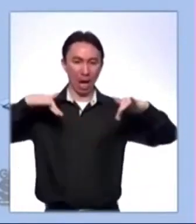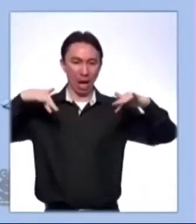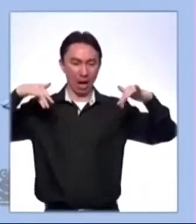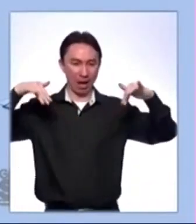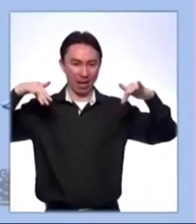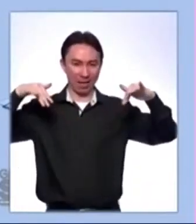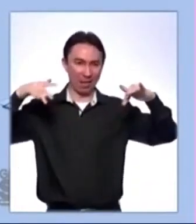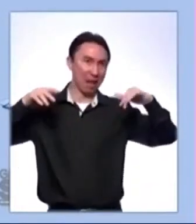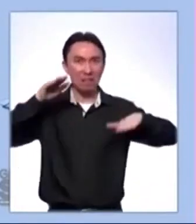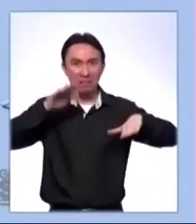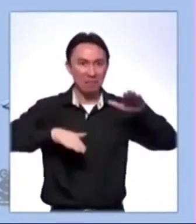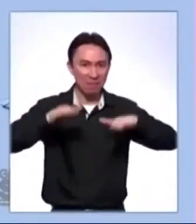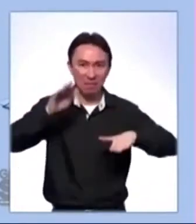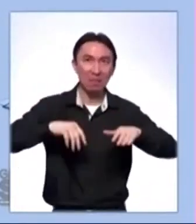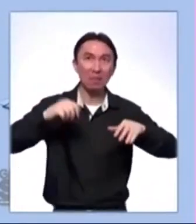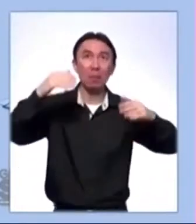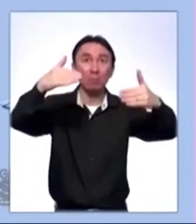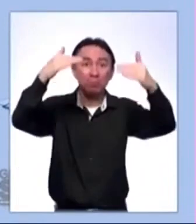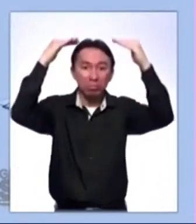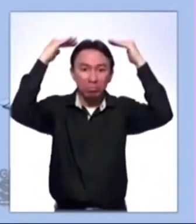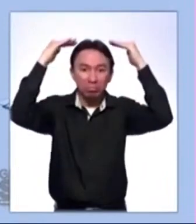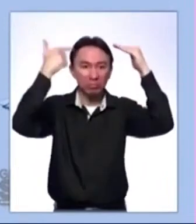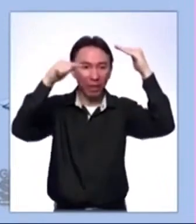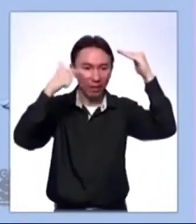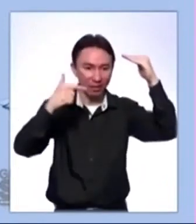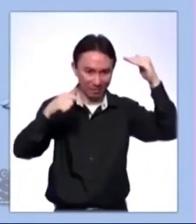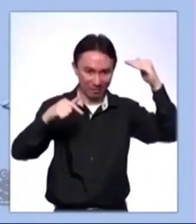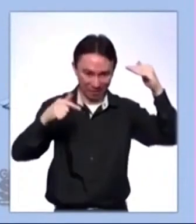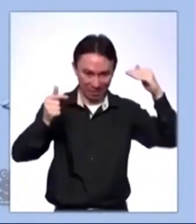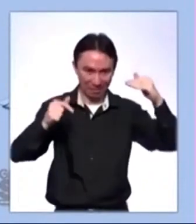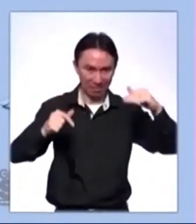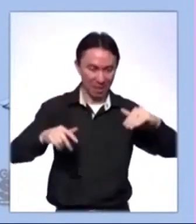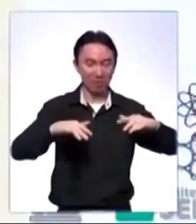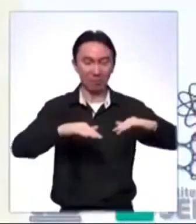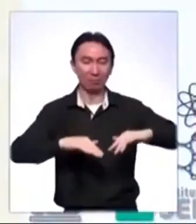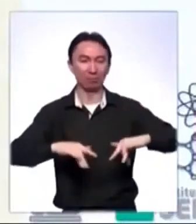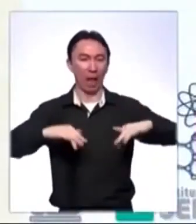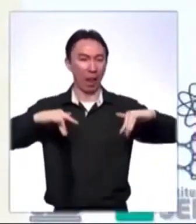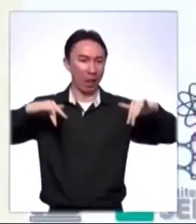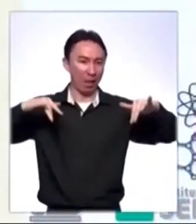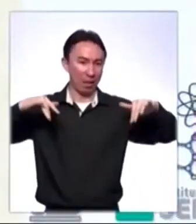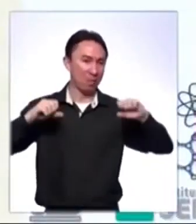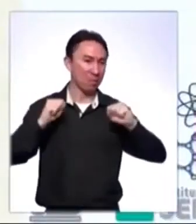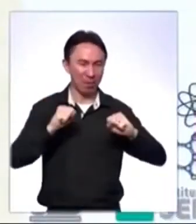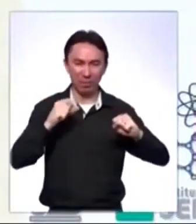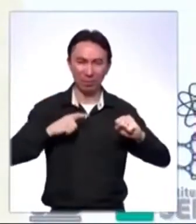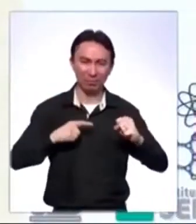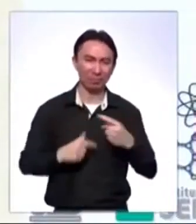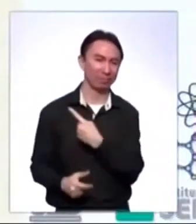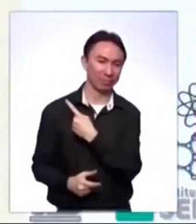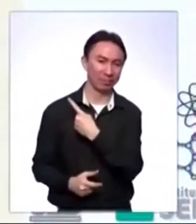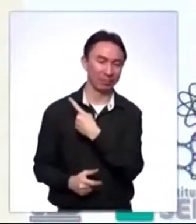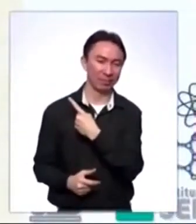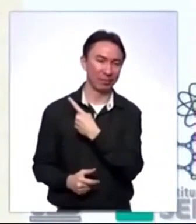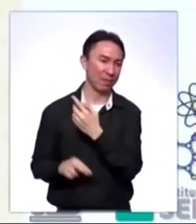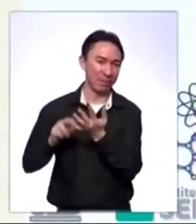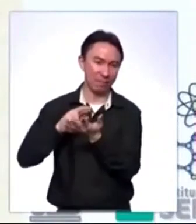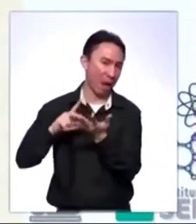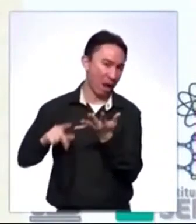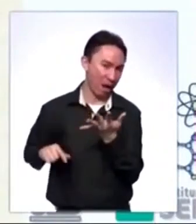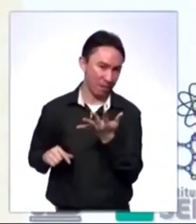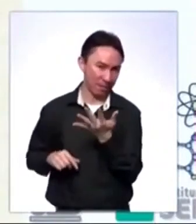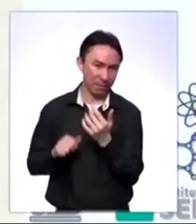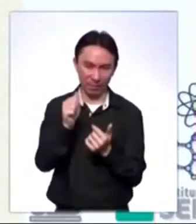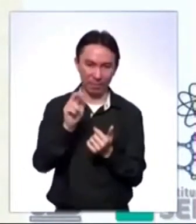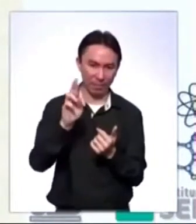o teatro de arena não é coberto, e a plateia fica abaixo. Ele pode ter vários formatos, ó. Tá vendo? Então é fácil, teatro